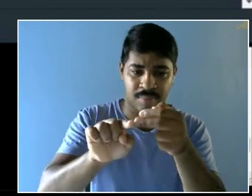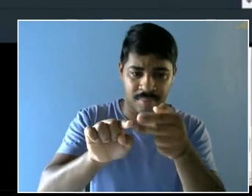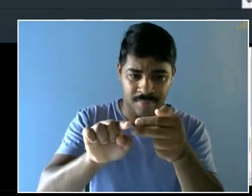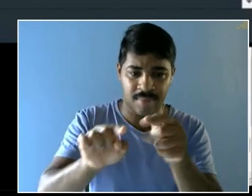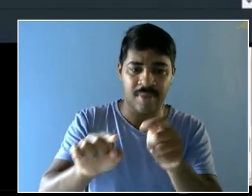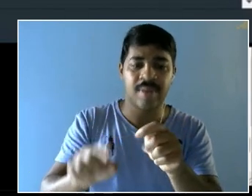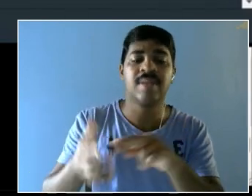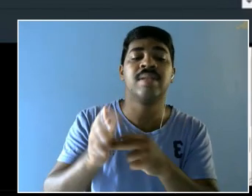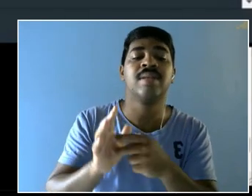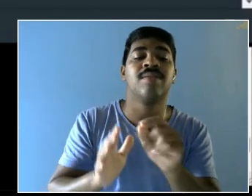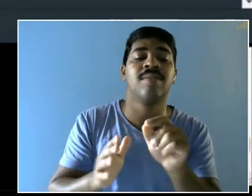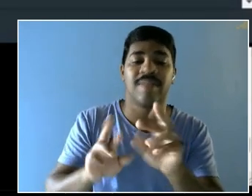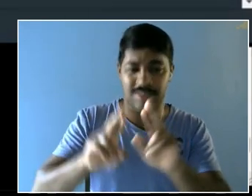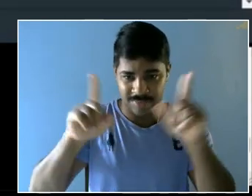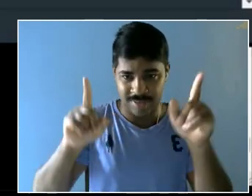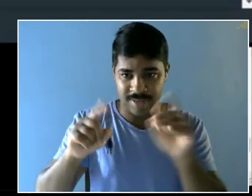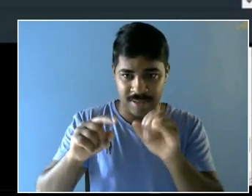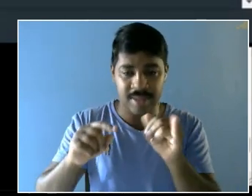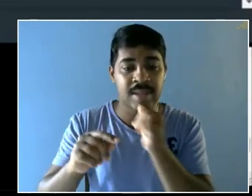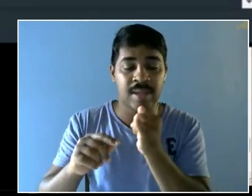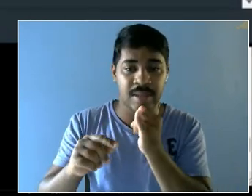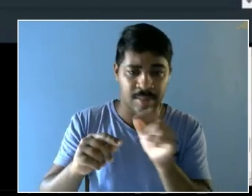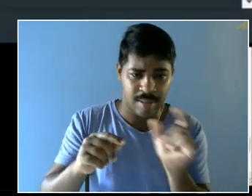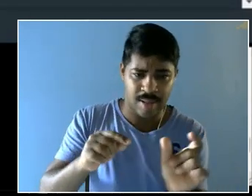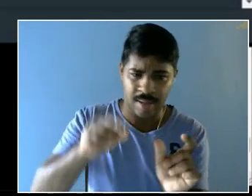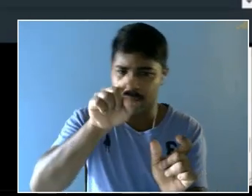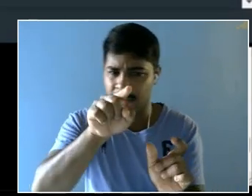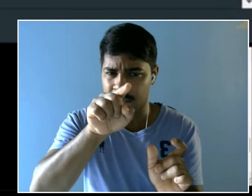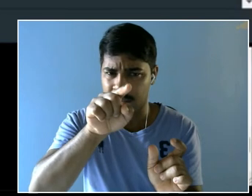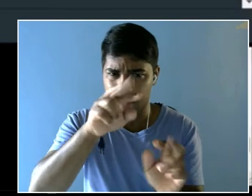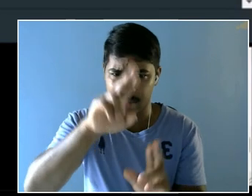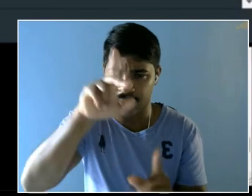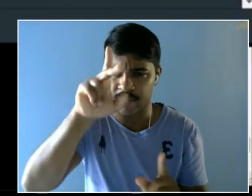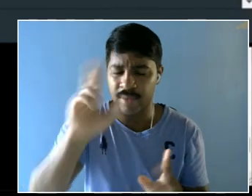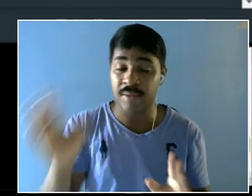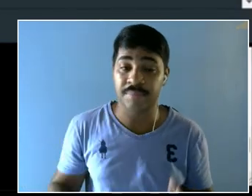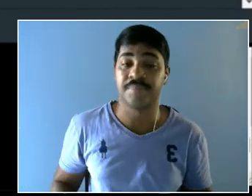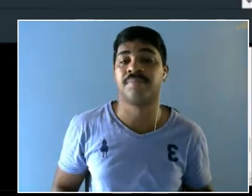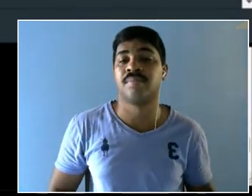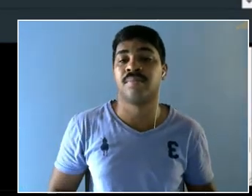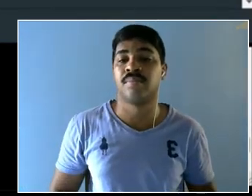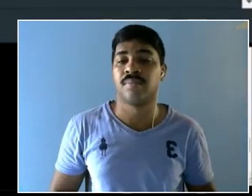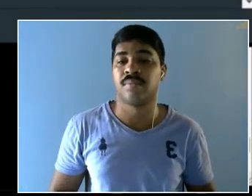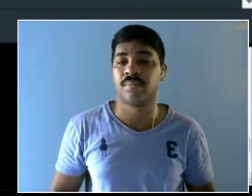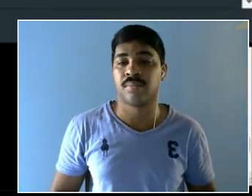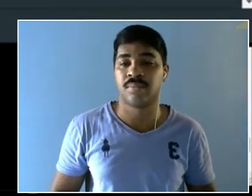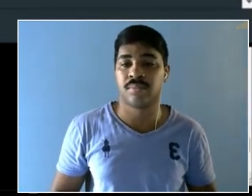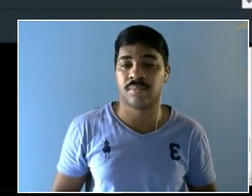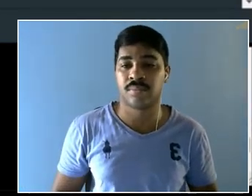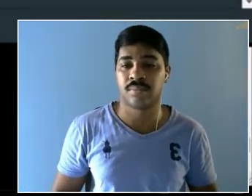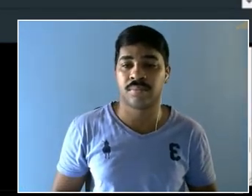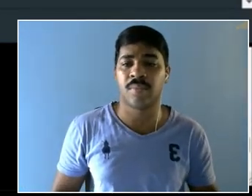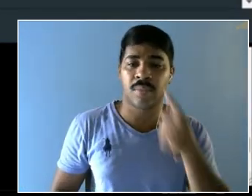aqui, então dá verdadeiro. Muito bem, dando verdadeiro, ele vai vir aqui, vai pedir, insira essa senha. Ele lê a senha